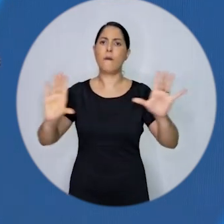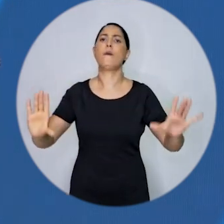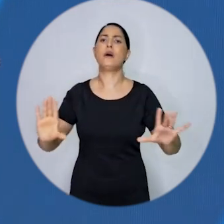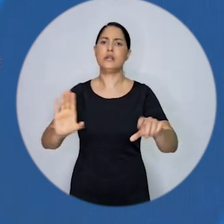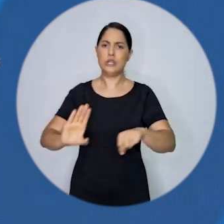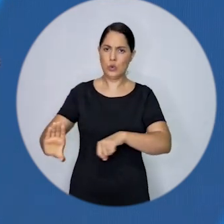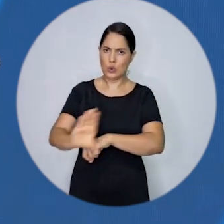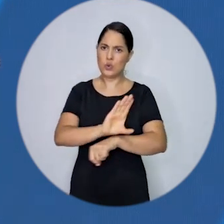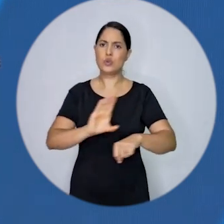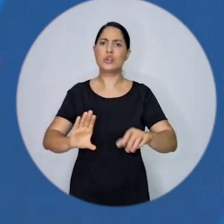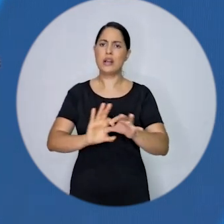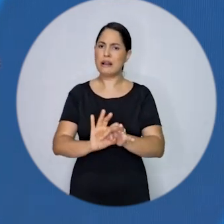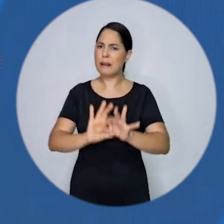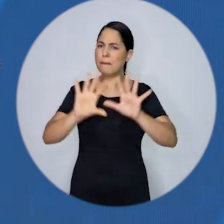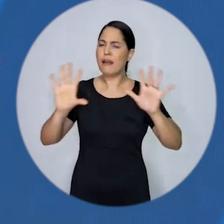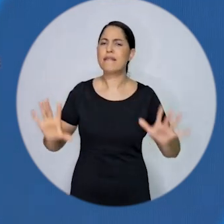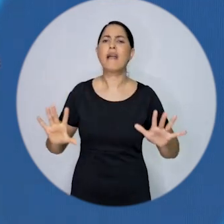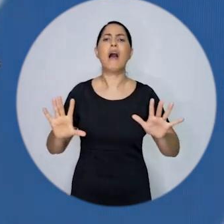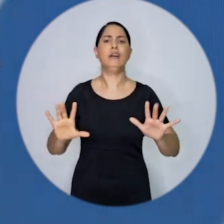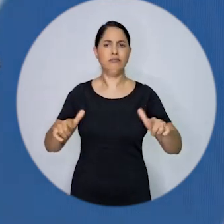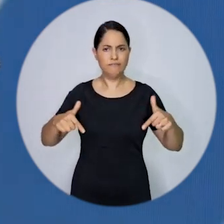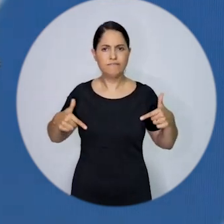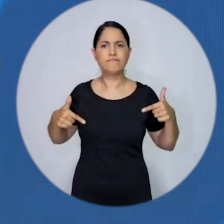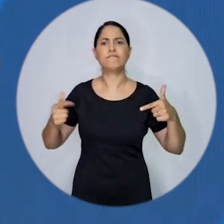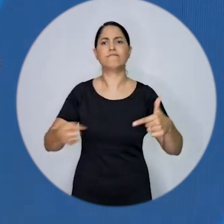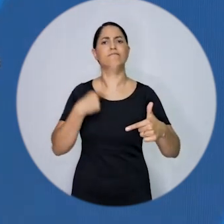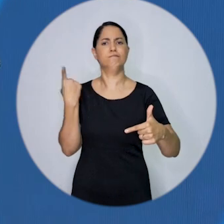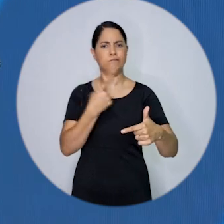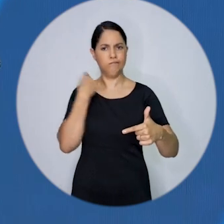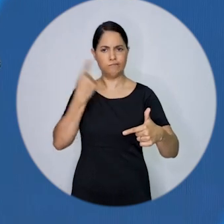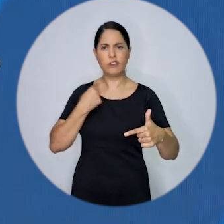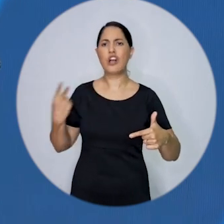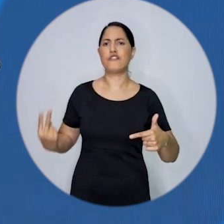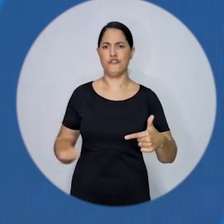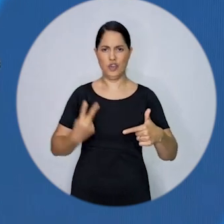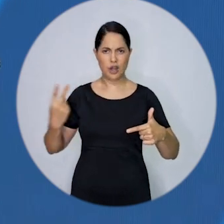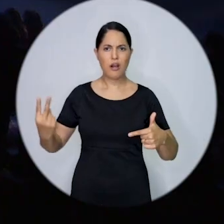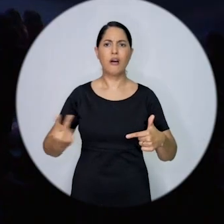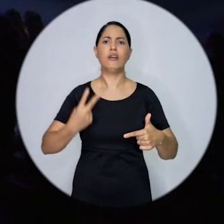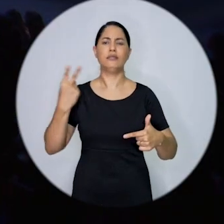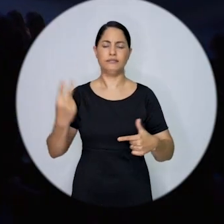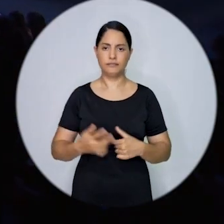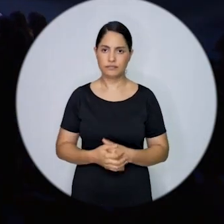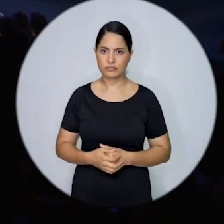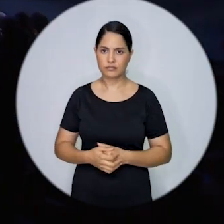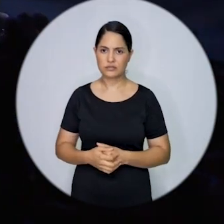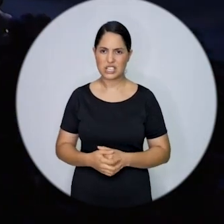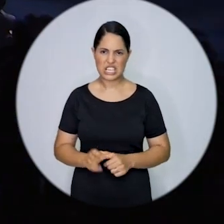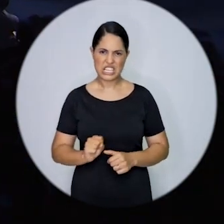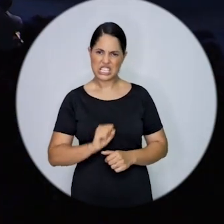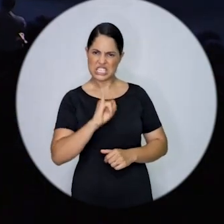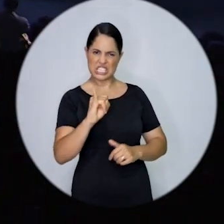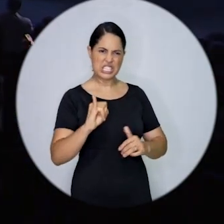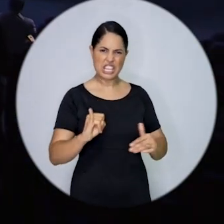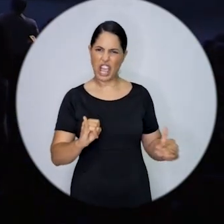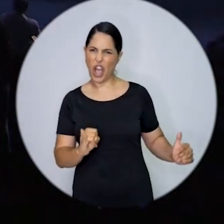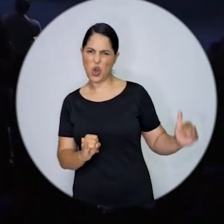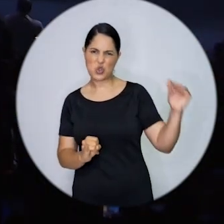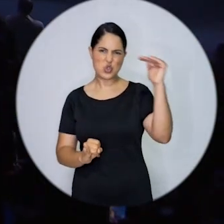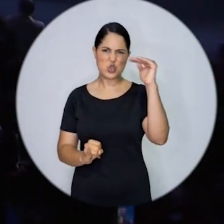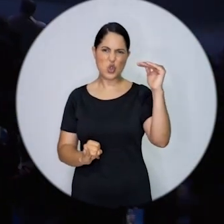Democracia, Constituição e liberdade são valores históricos da advocacia brasileira. Repudiamos